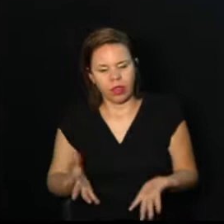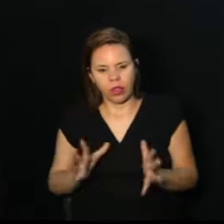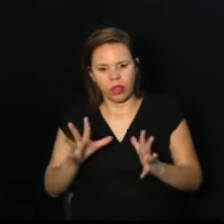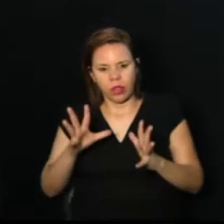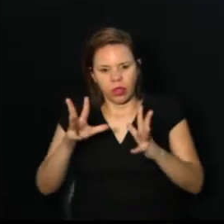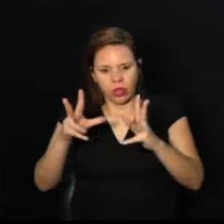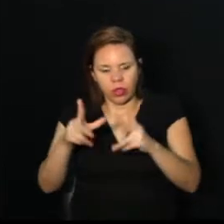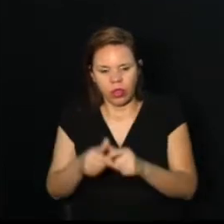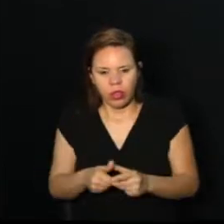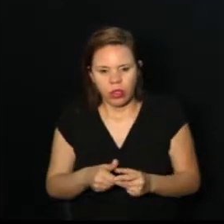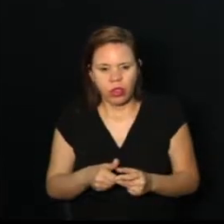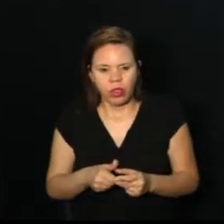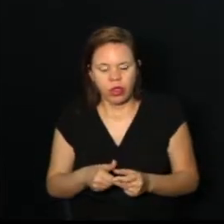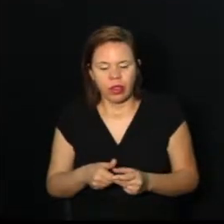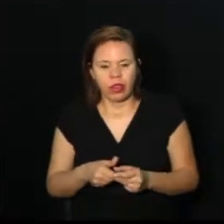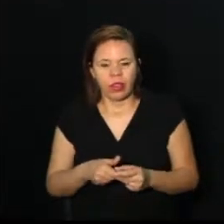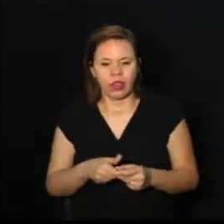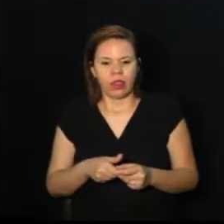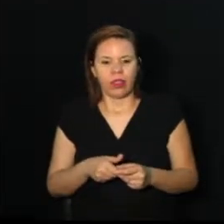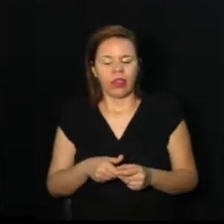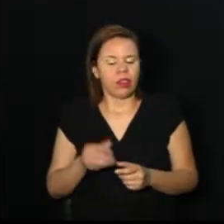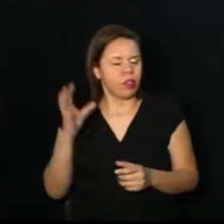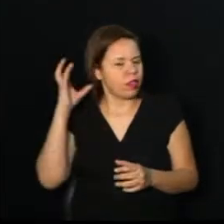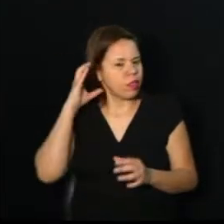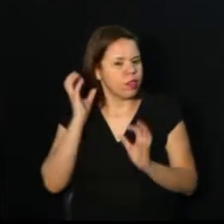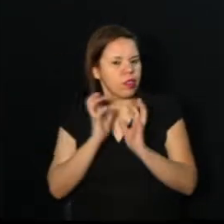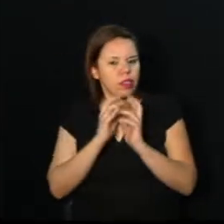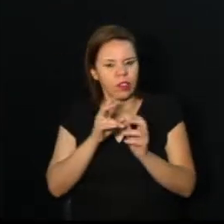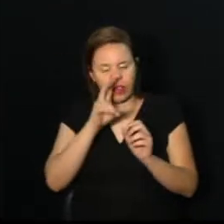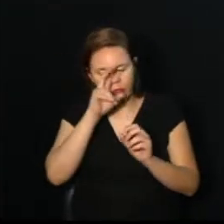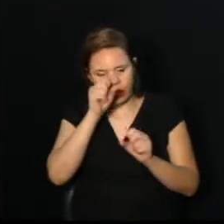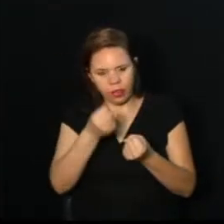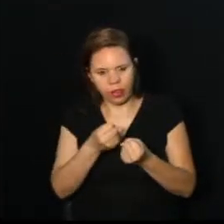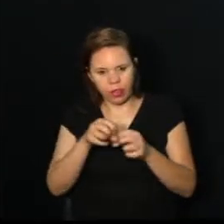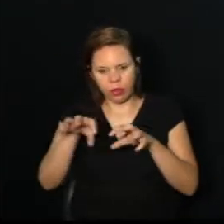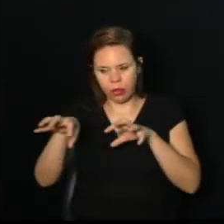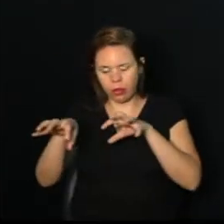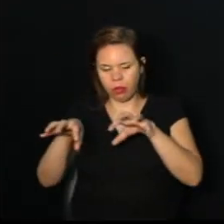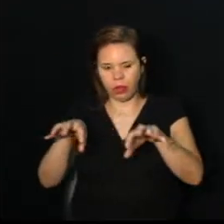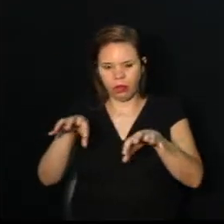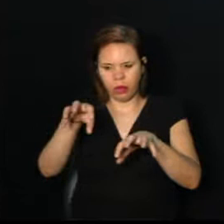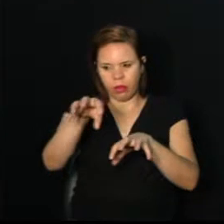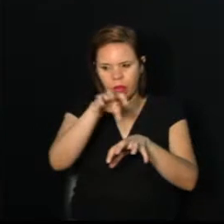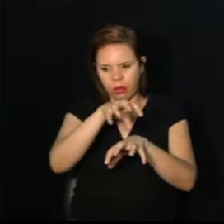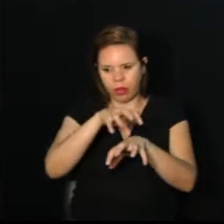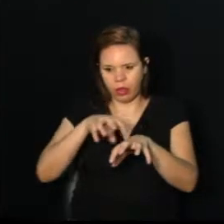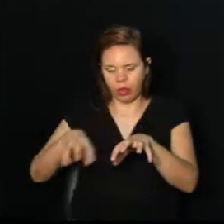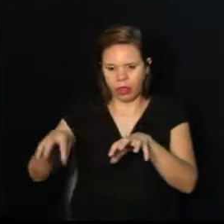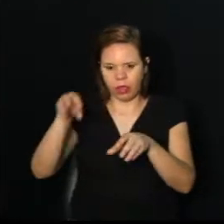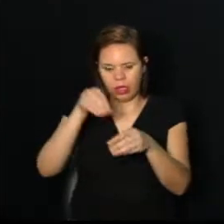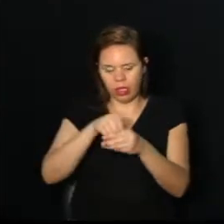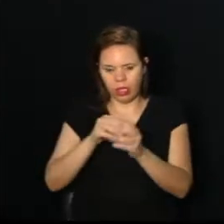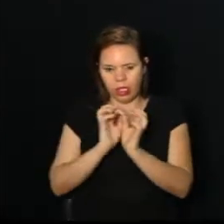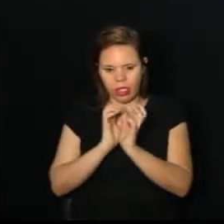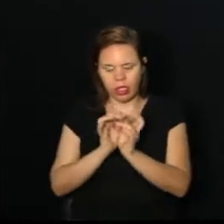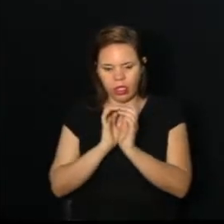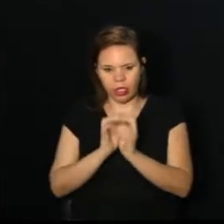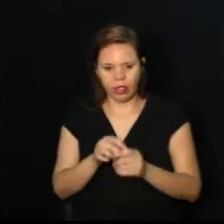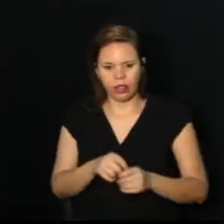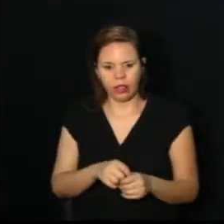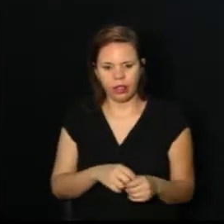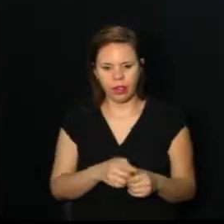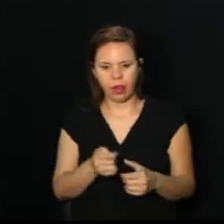todo o metabolismo cerebral, que é dividido em diversas áreas funcionais,